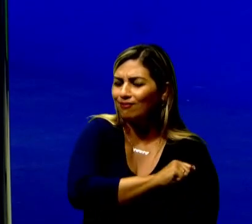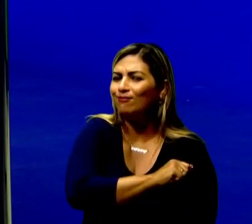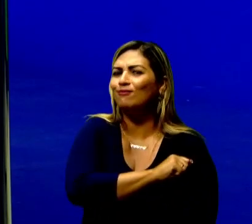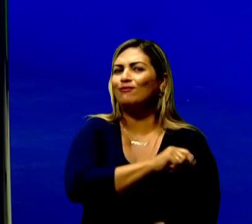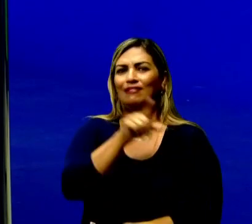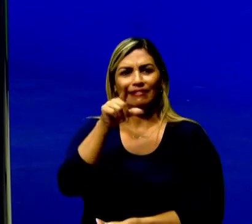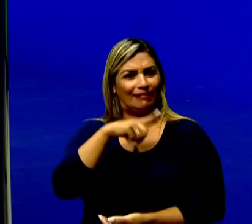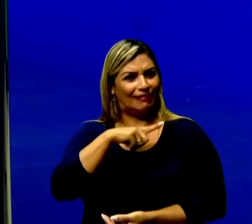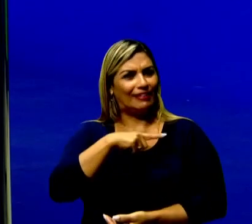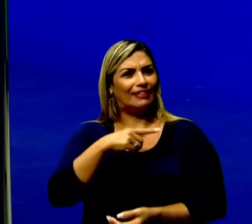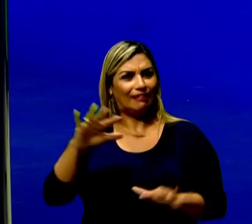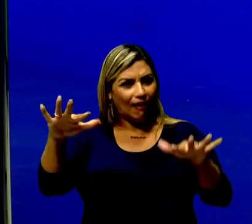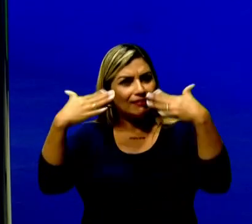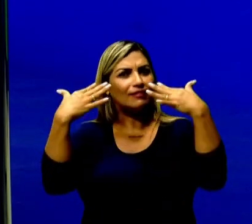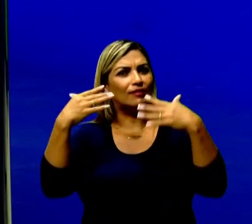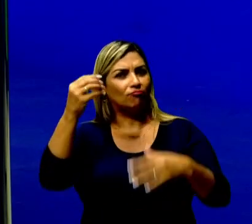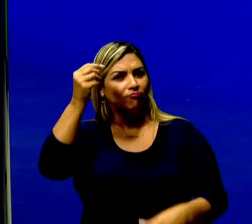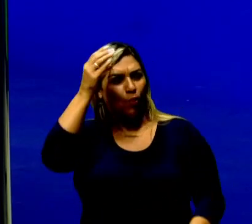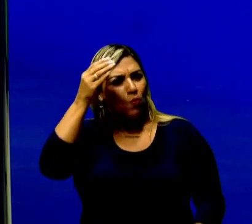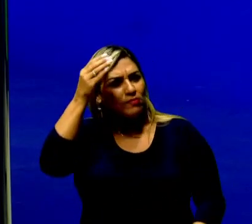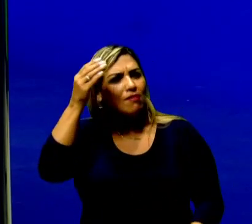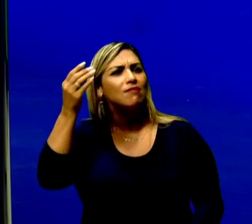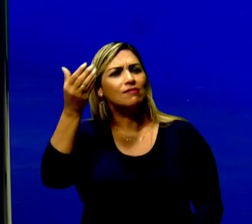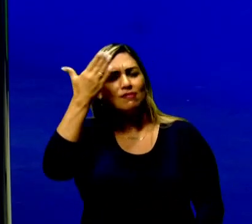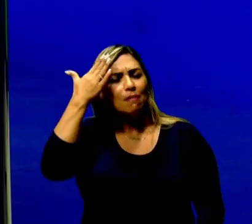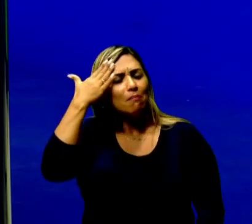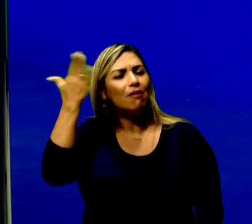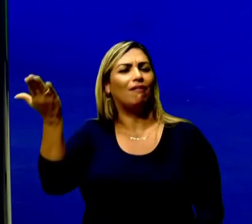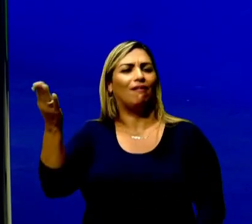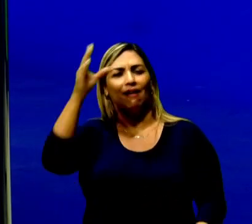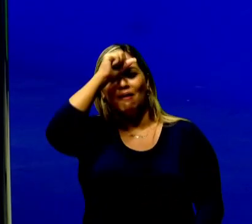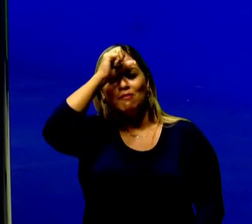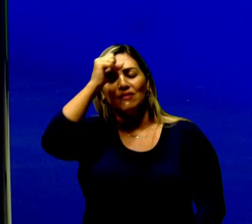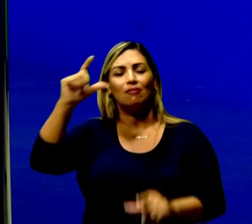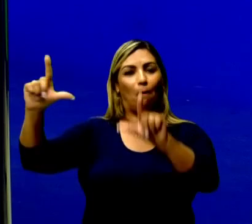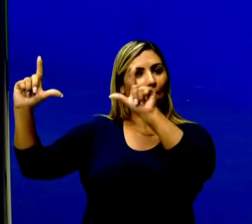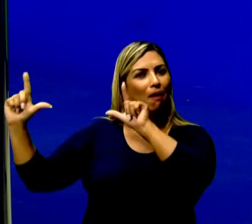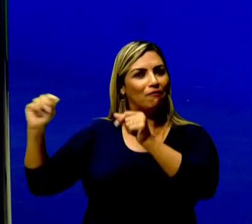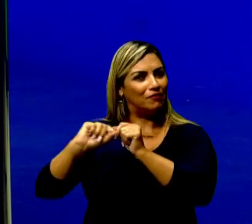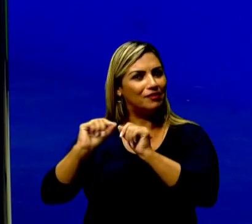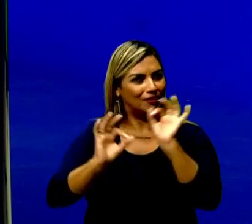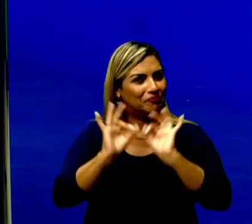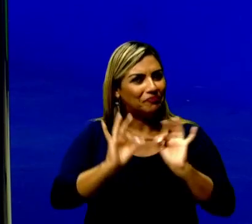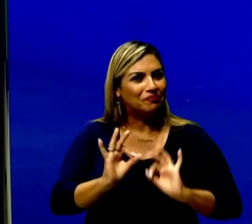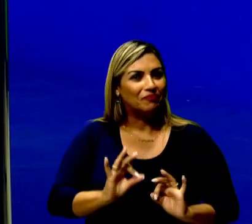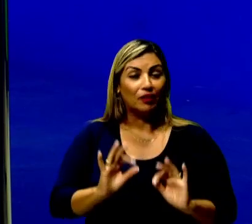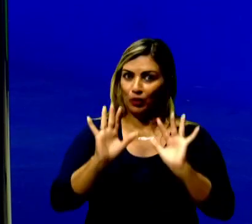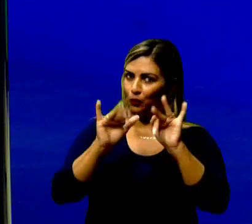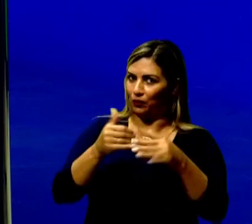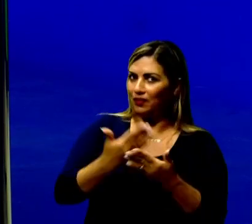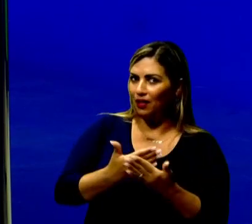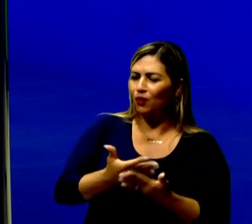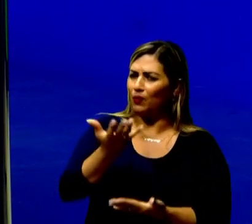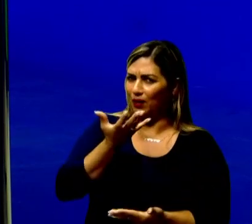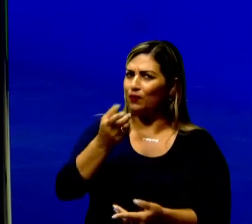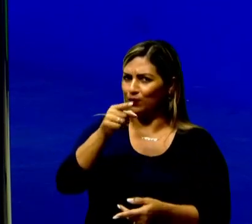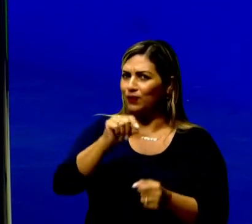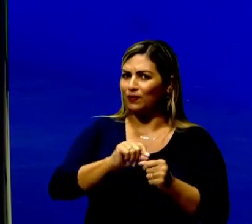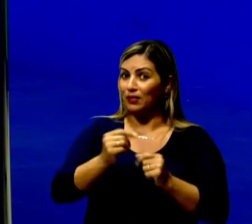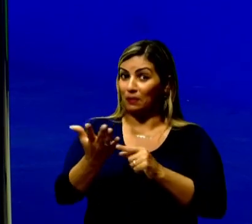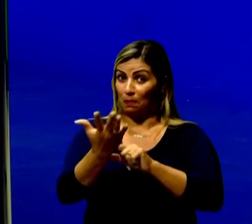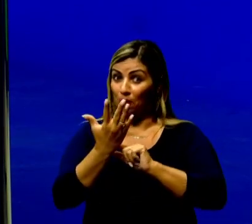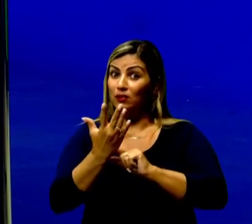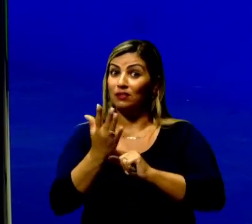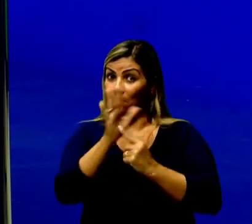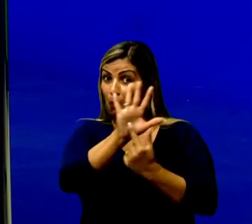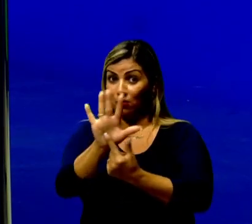do oitavo ano você tem que estar ciente disso e aprender também a fazer o seu outdoor no final dessa aula eu gostaria que vocês fizessem e